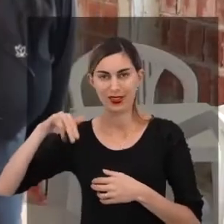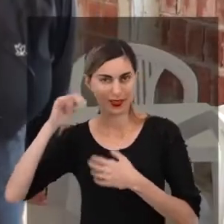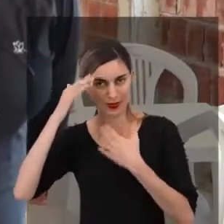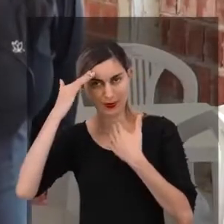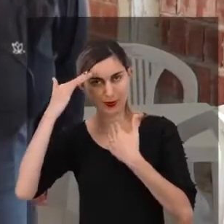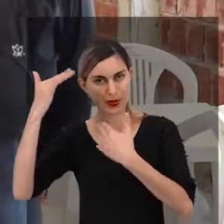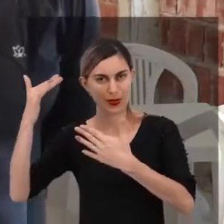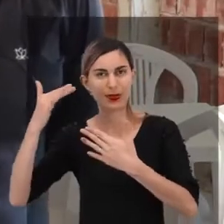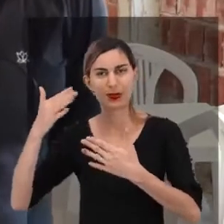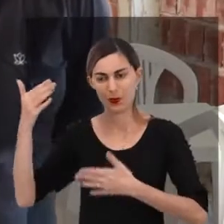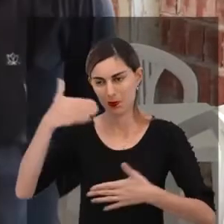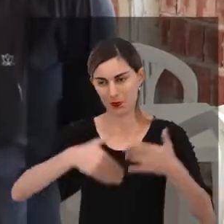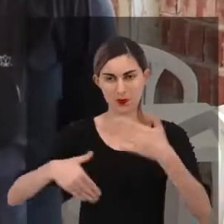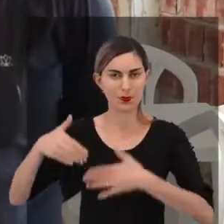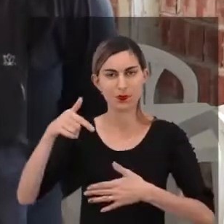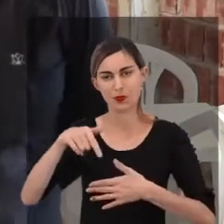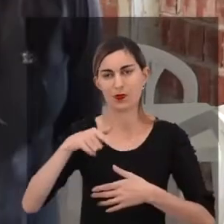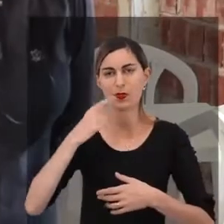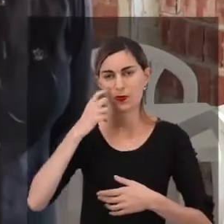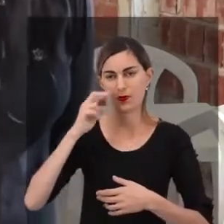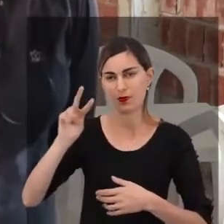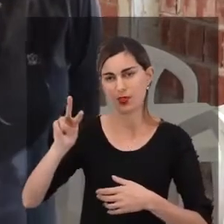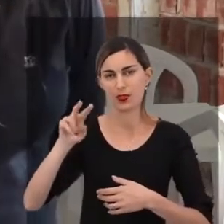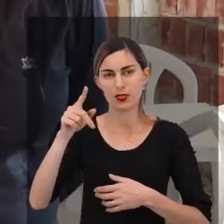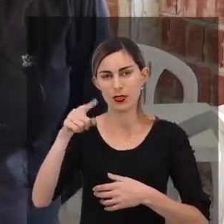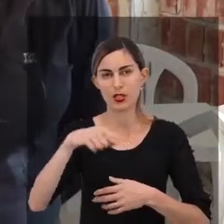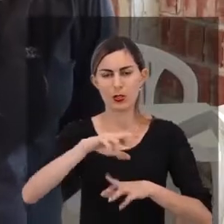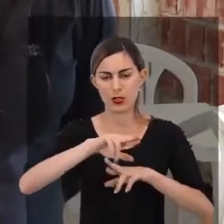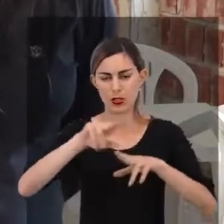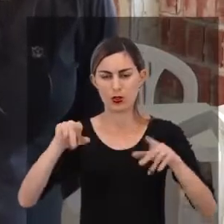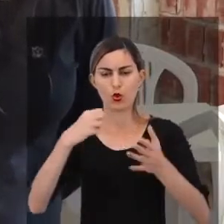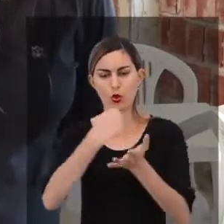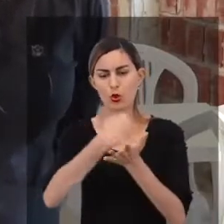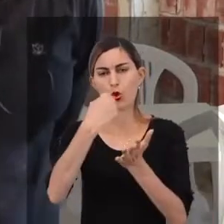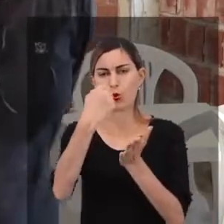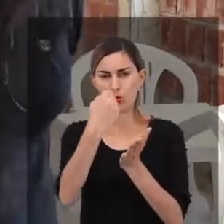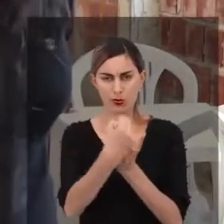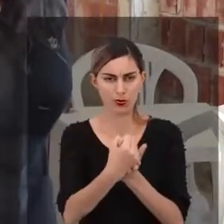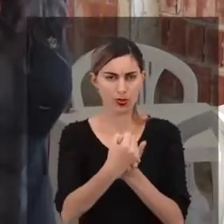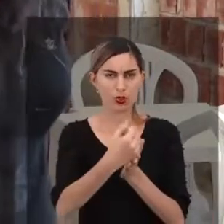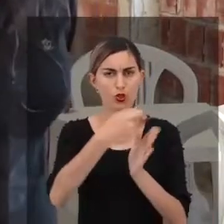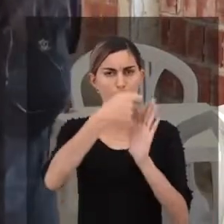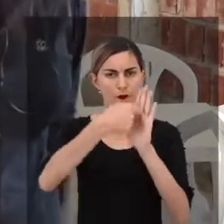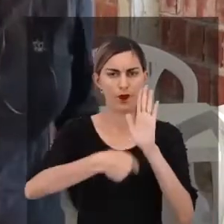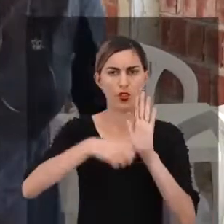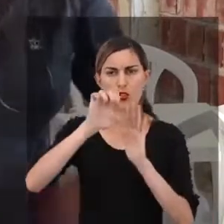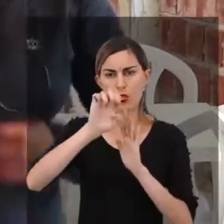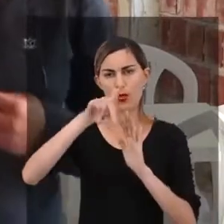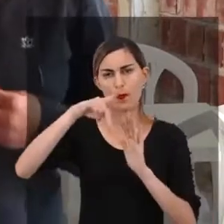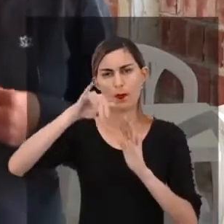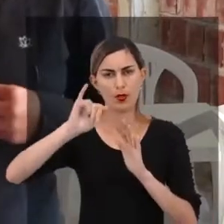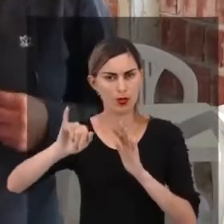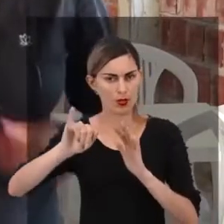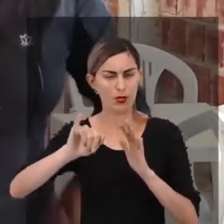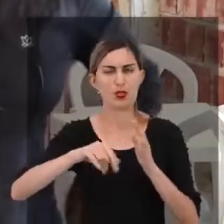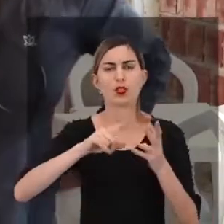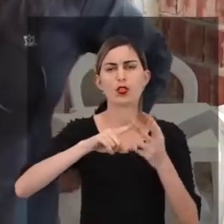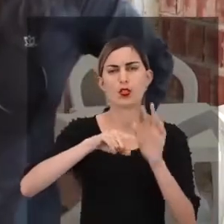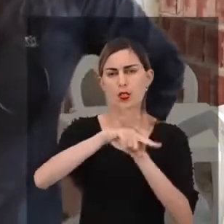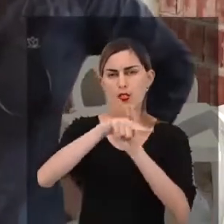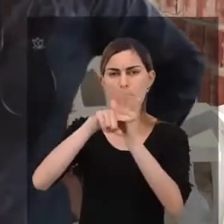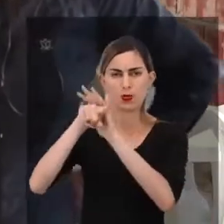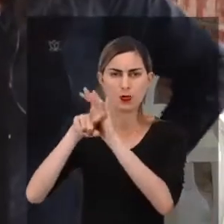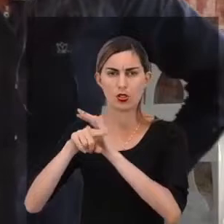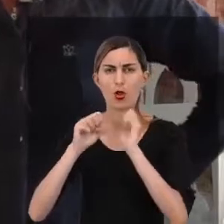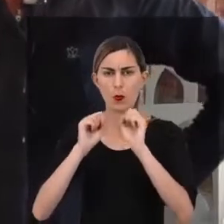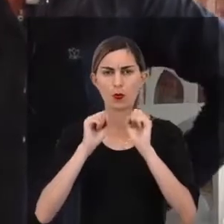Monique, obrigado mais uma vez pela sua participação. Eu vi que você trouxe para a gente diversas documentações, como ficha de EPI, o PCMAT,